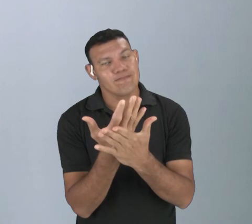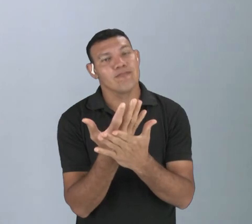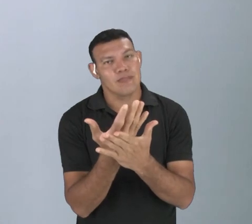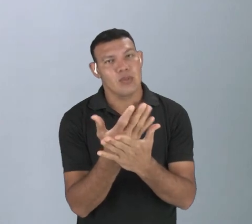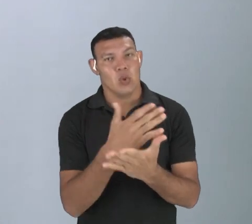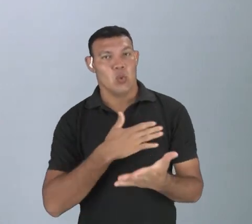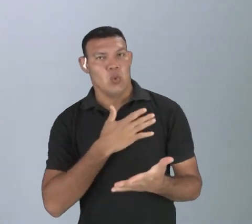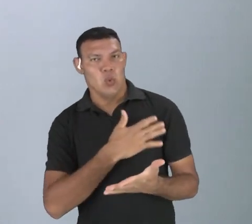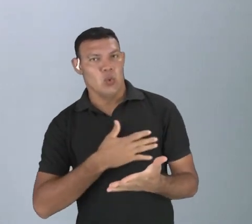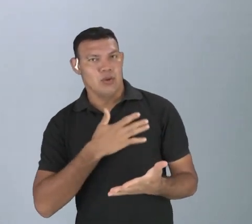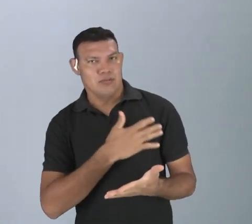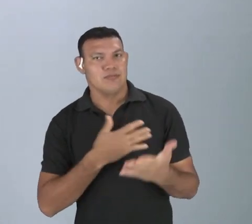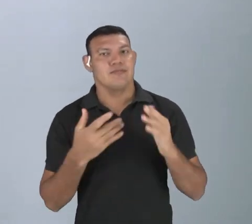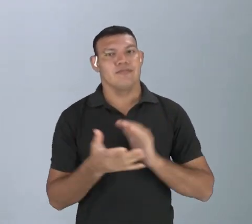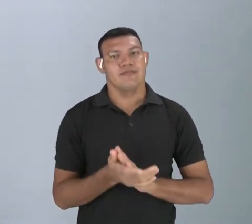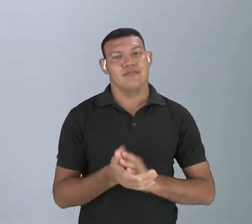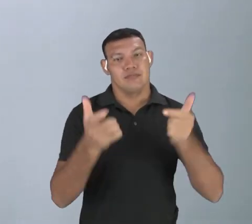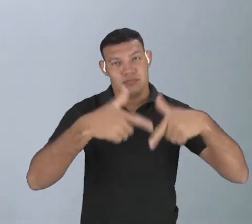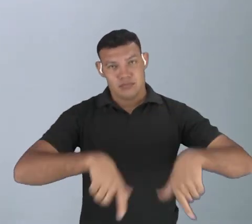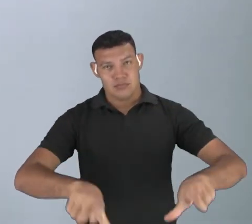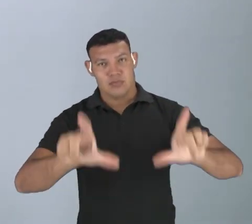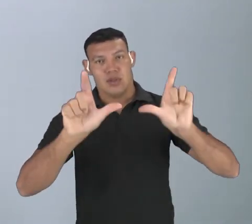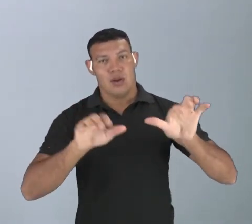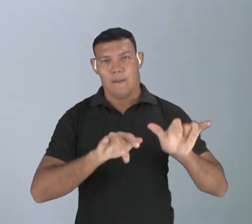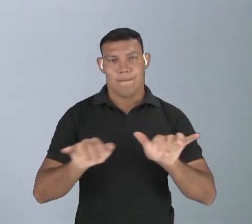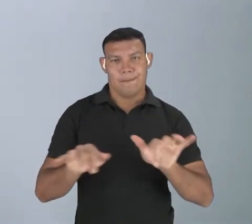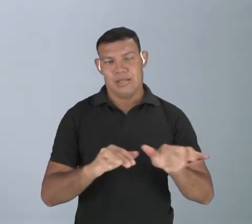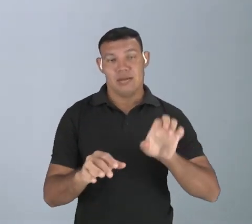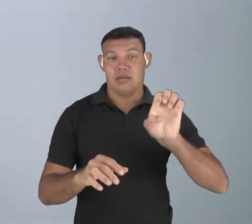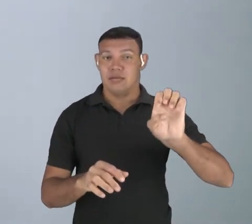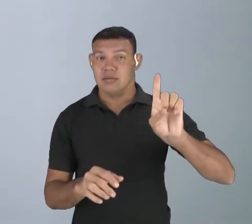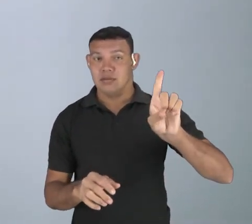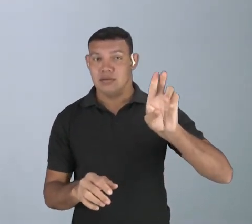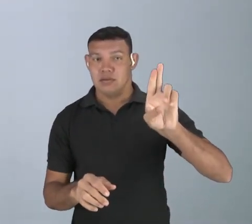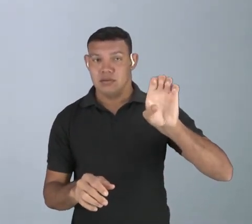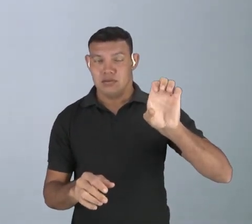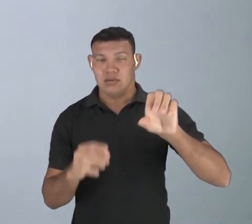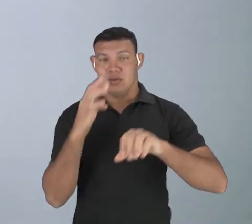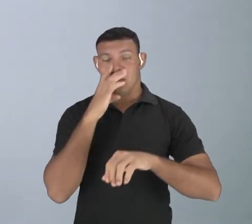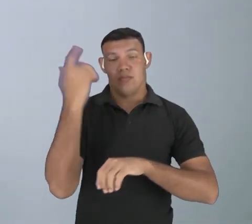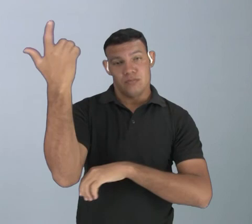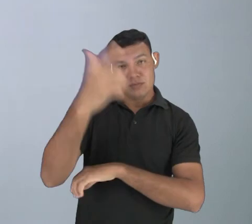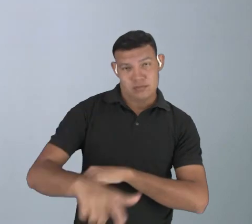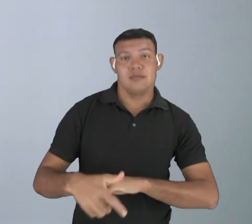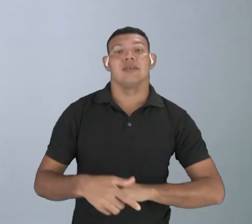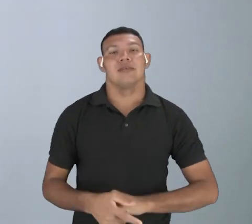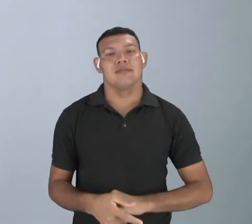Não esqueçam de acessar a plataforma Eduque para assistir essa aula outras vezes e outras aulas